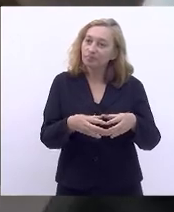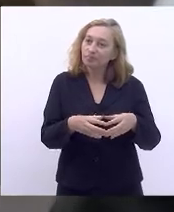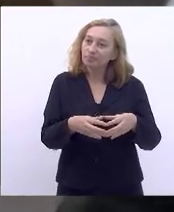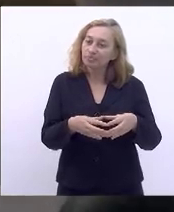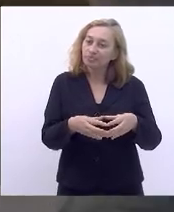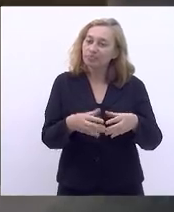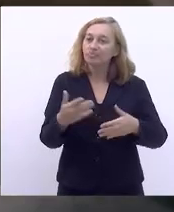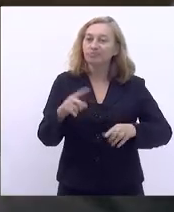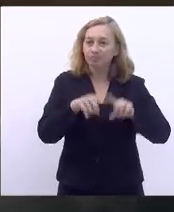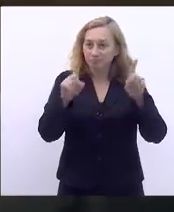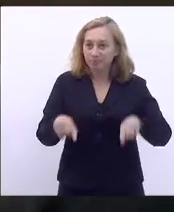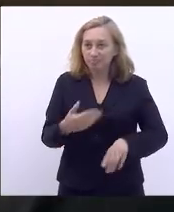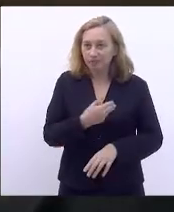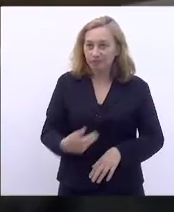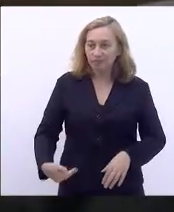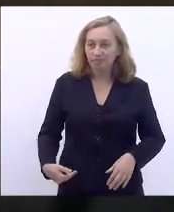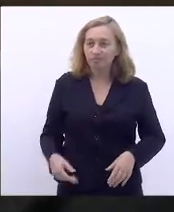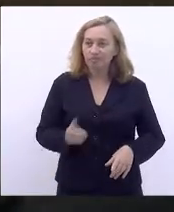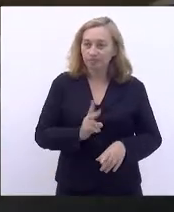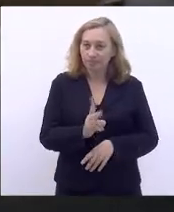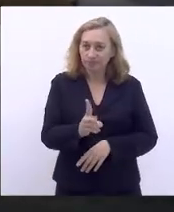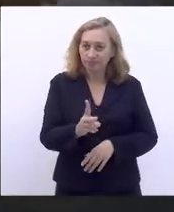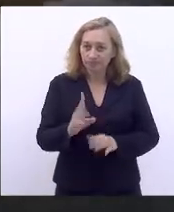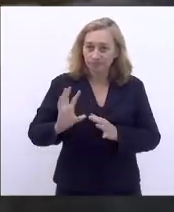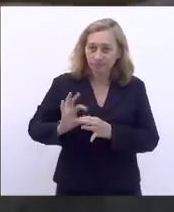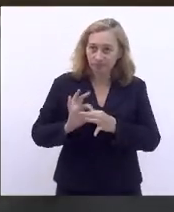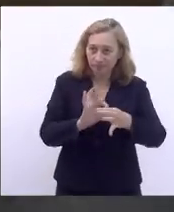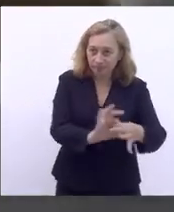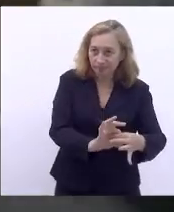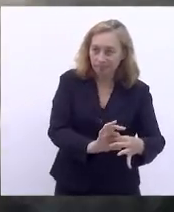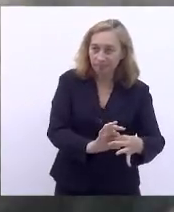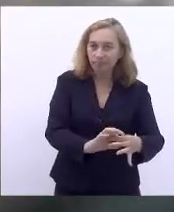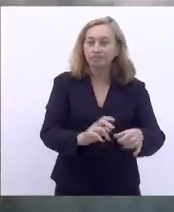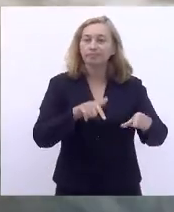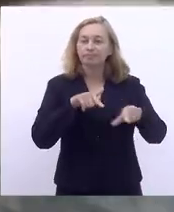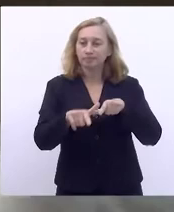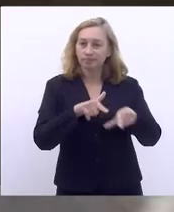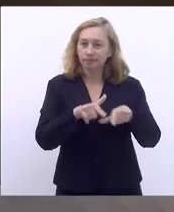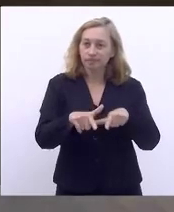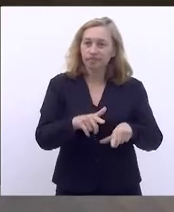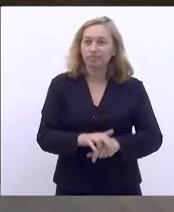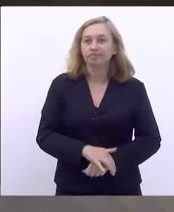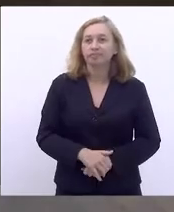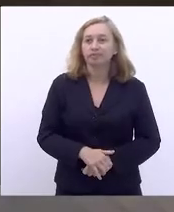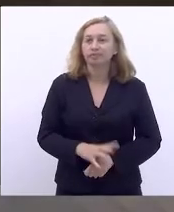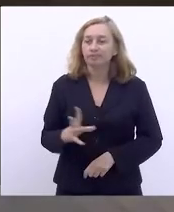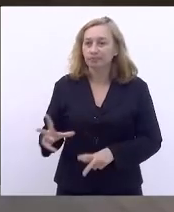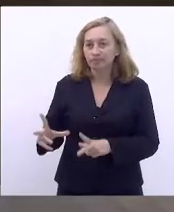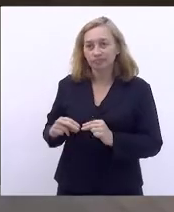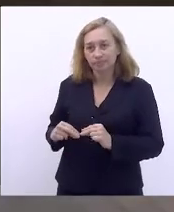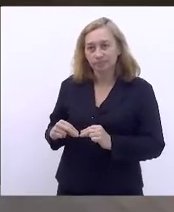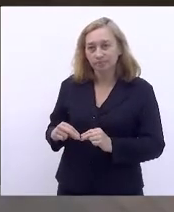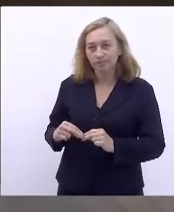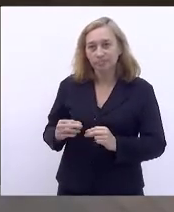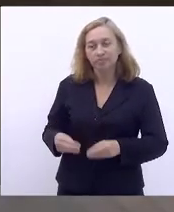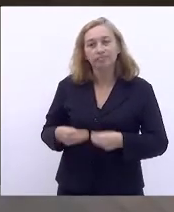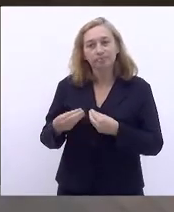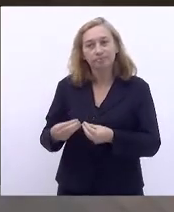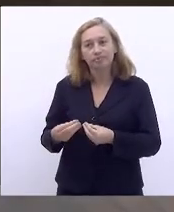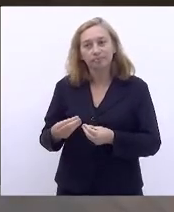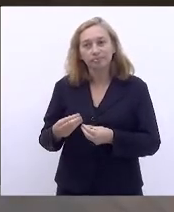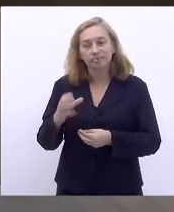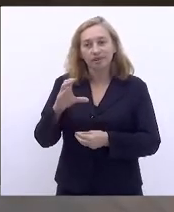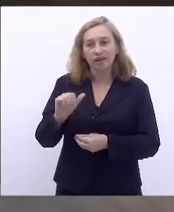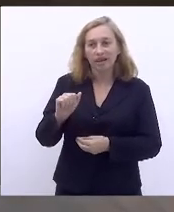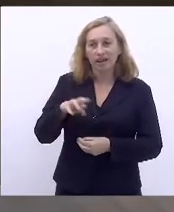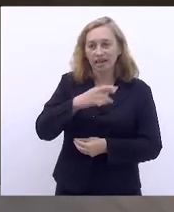dos servidores públicos, que está sempre alinhada e atrelada dos trabalhadores, tem merecidamente ganhou um acarajé